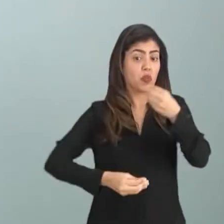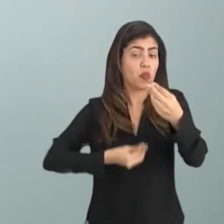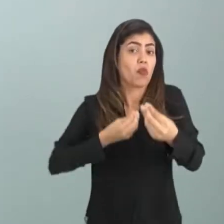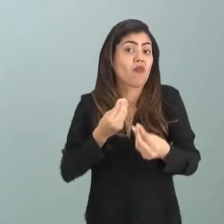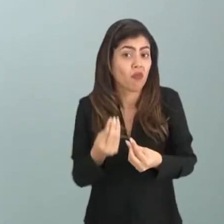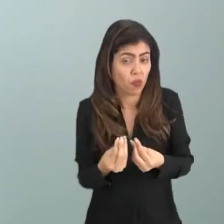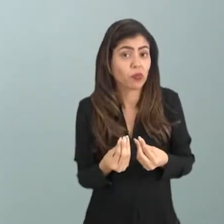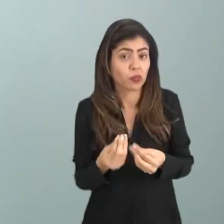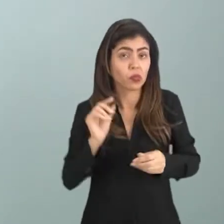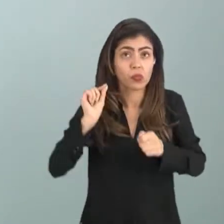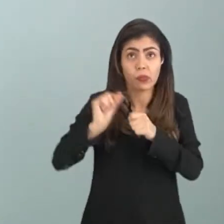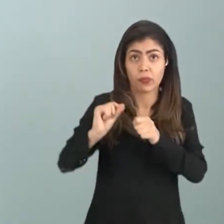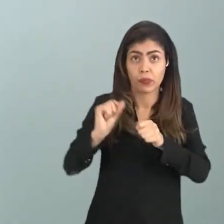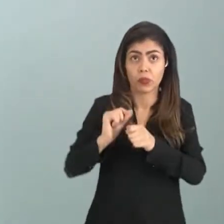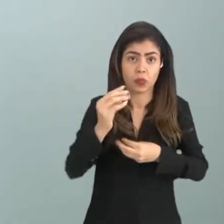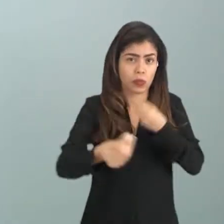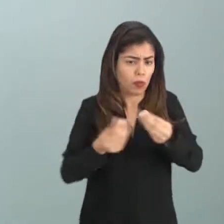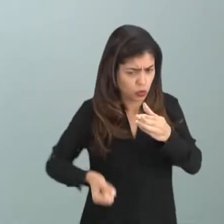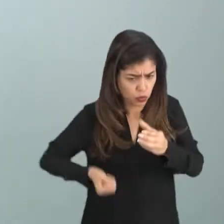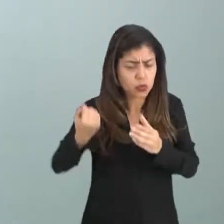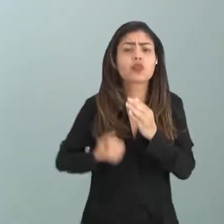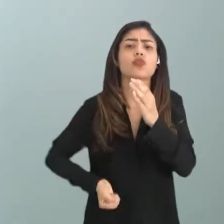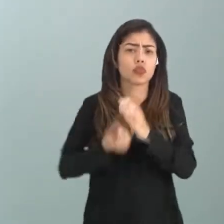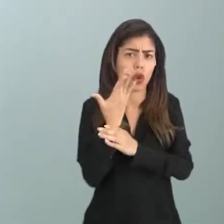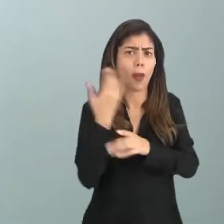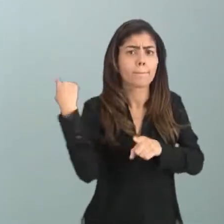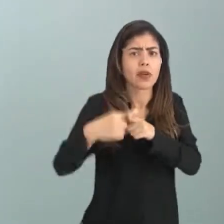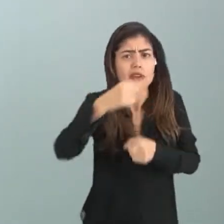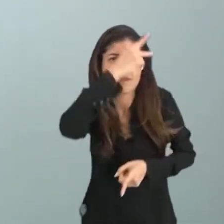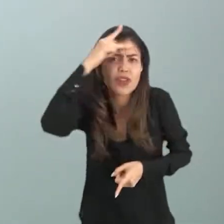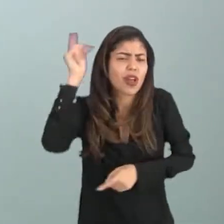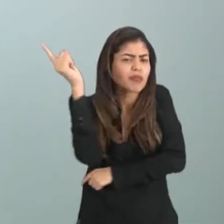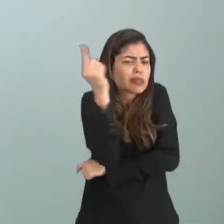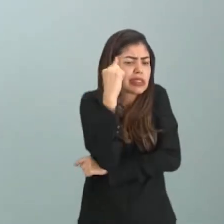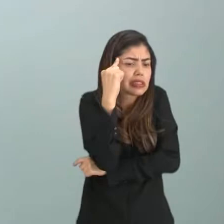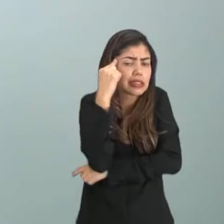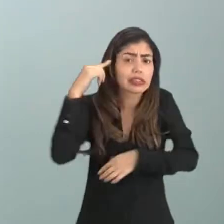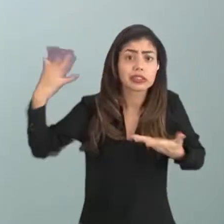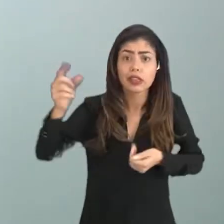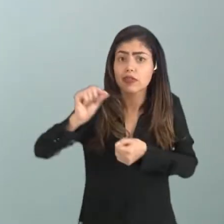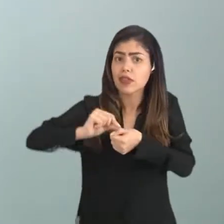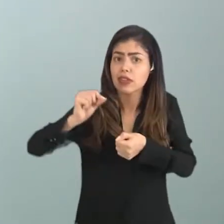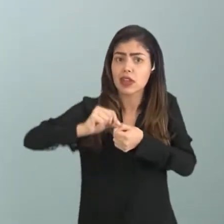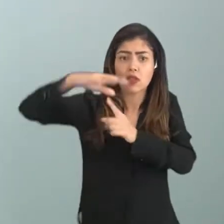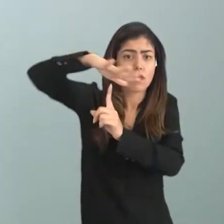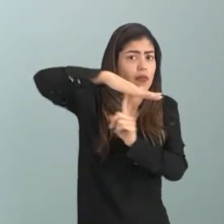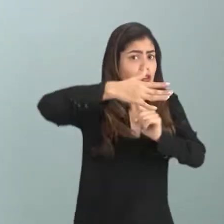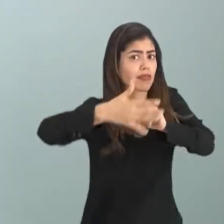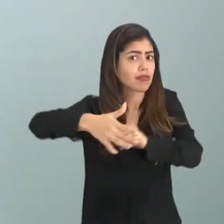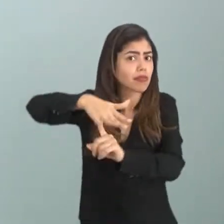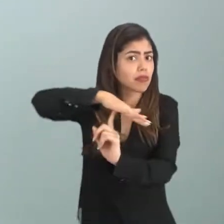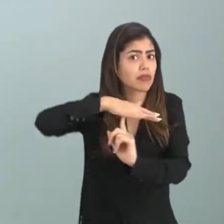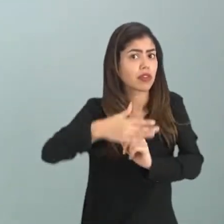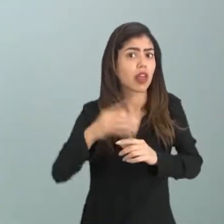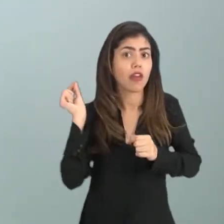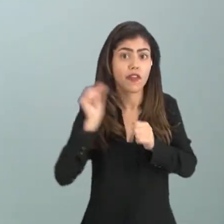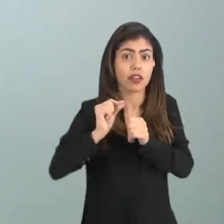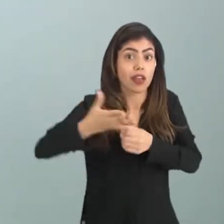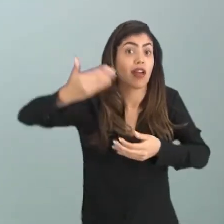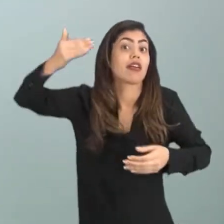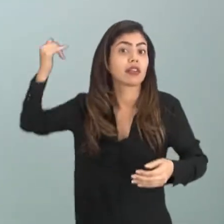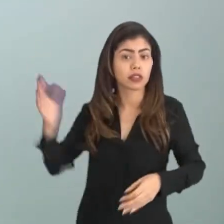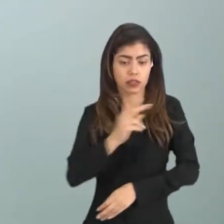foi feito, como que surgiu, por que a pessoa pensou em fazer um paraquedas, né? Inicialmente eram feitos